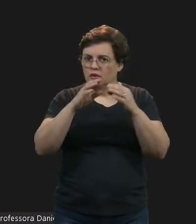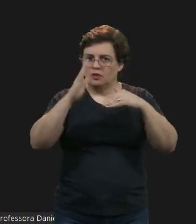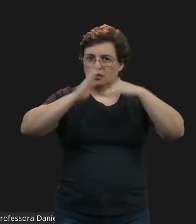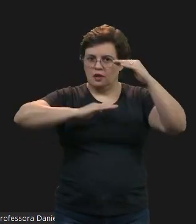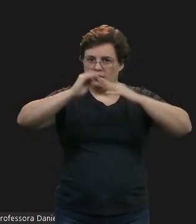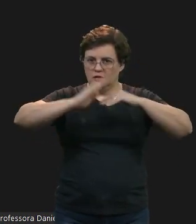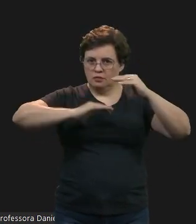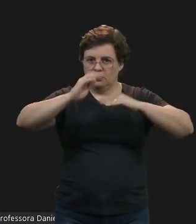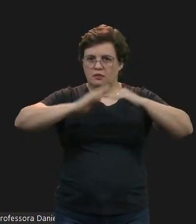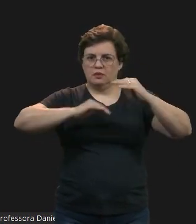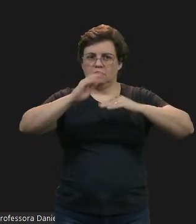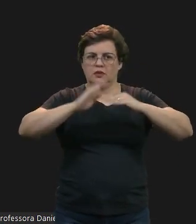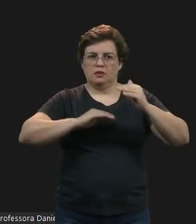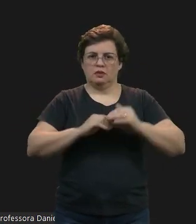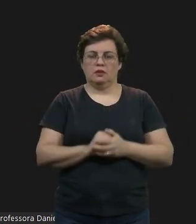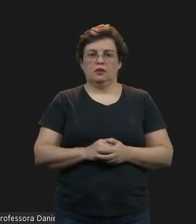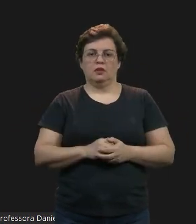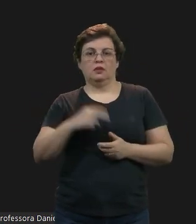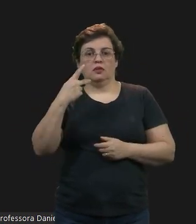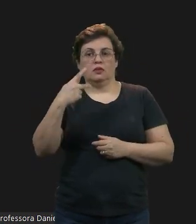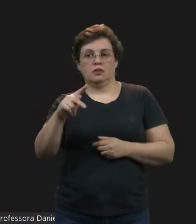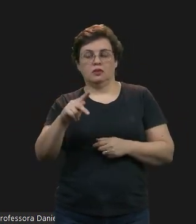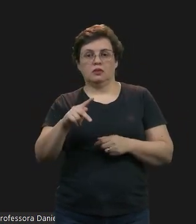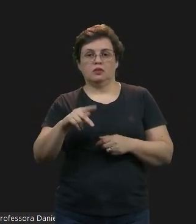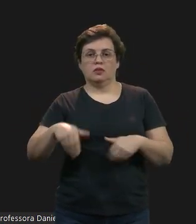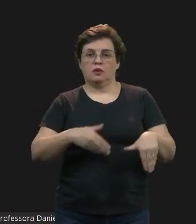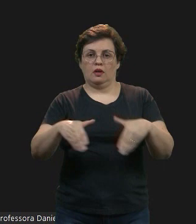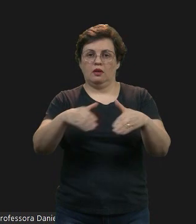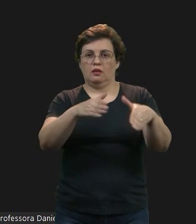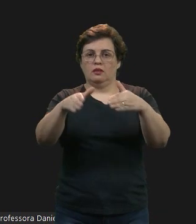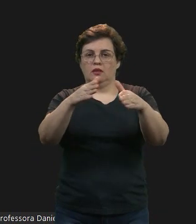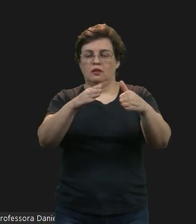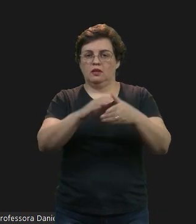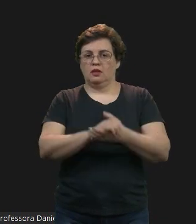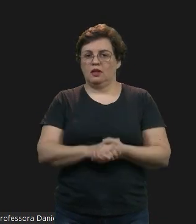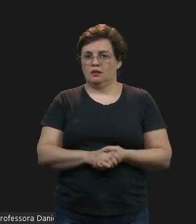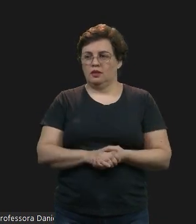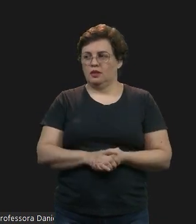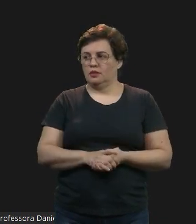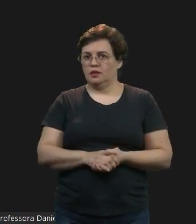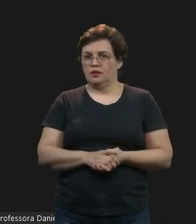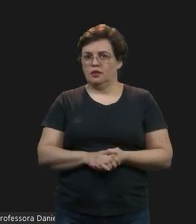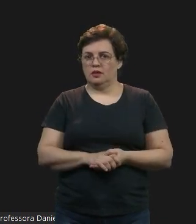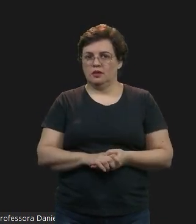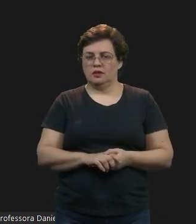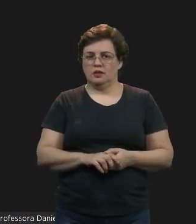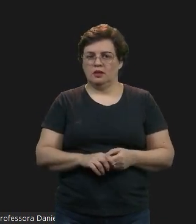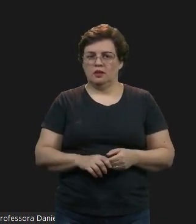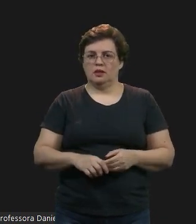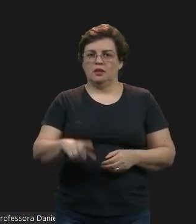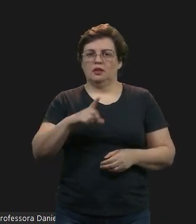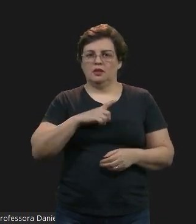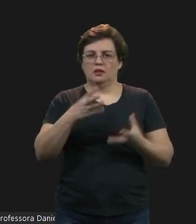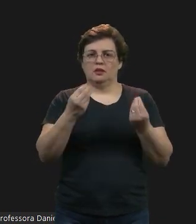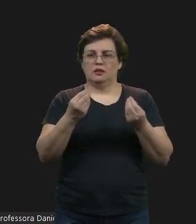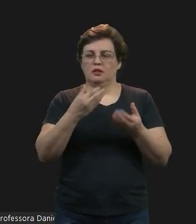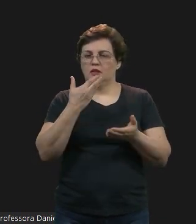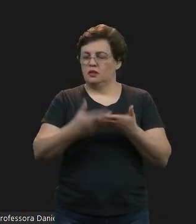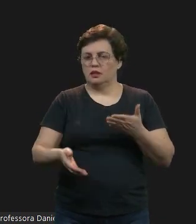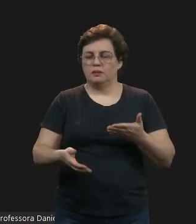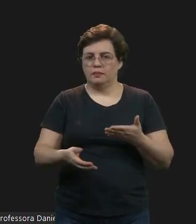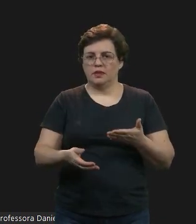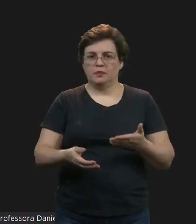profissão. Durante sua caminhada de muitas ganhas, Célio também teve muitas perdas.